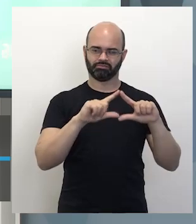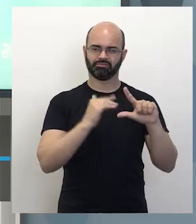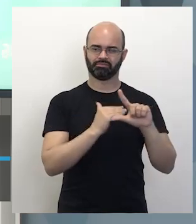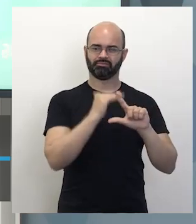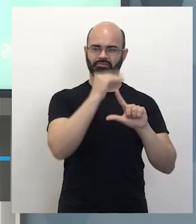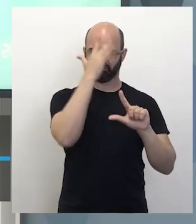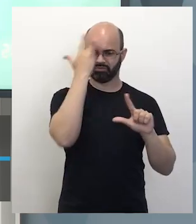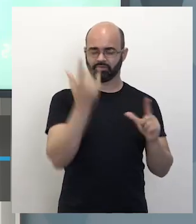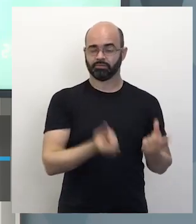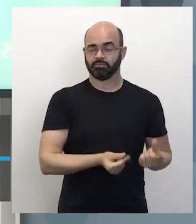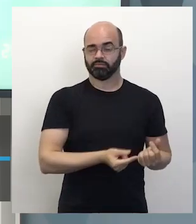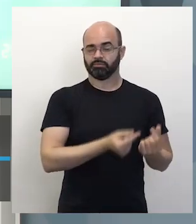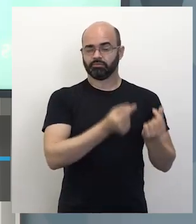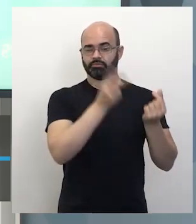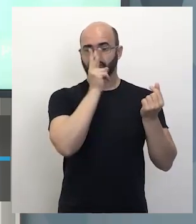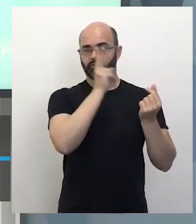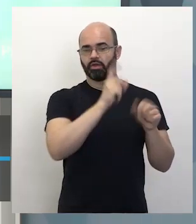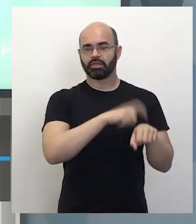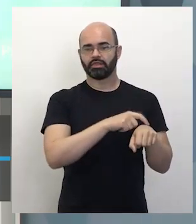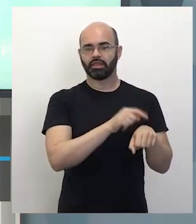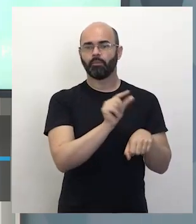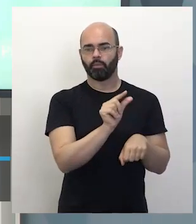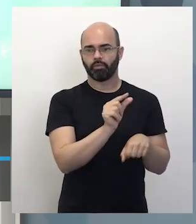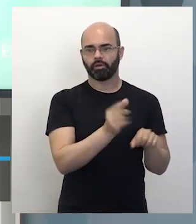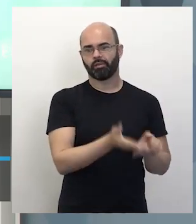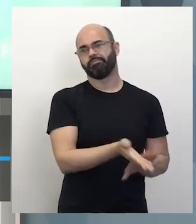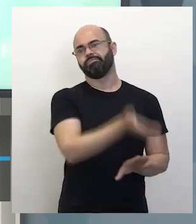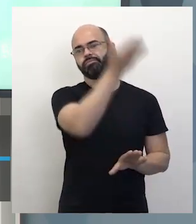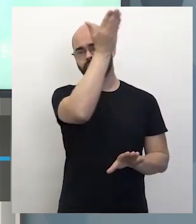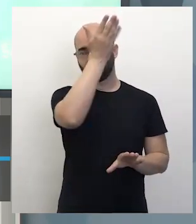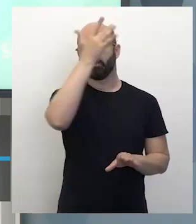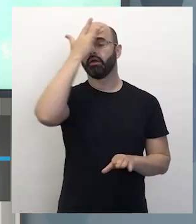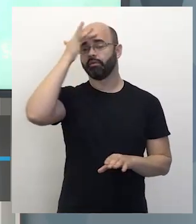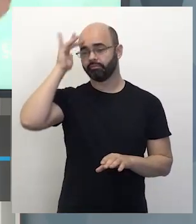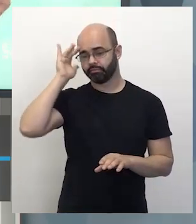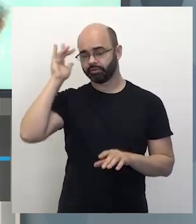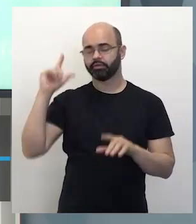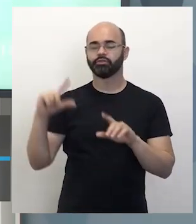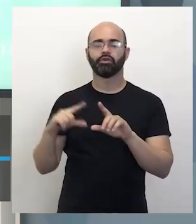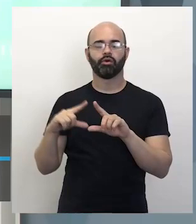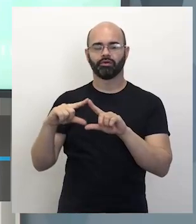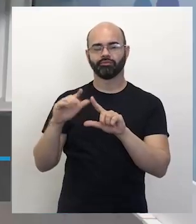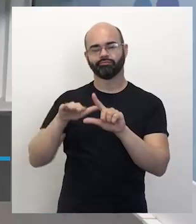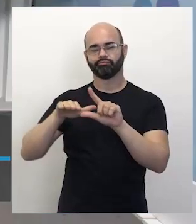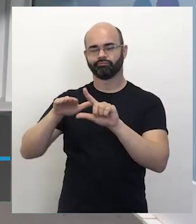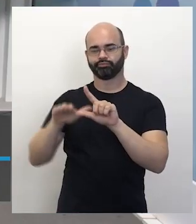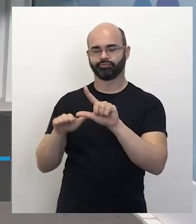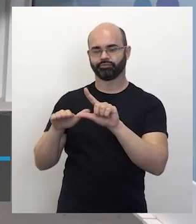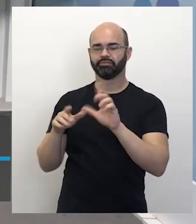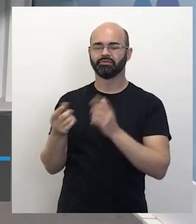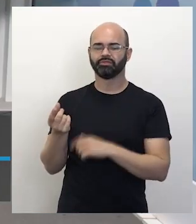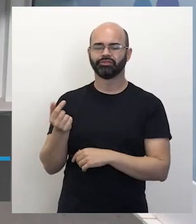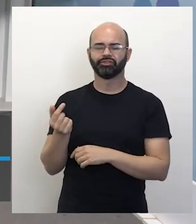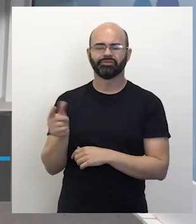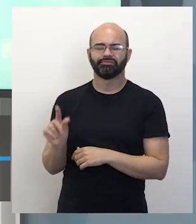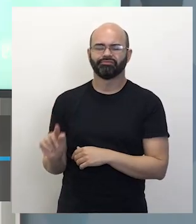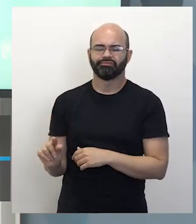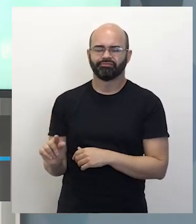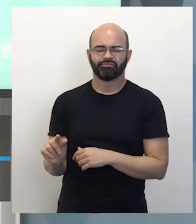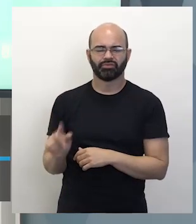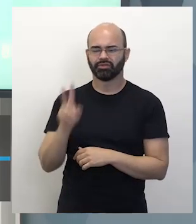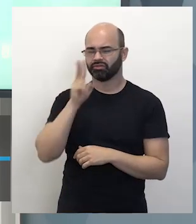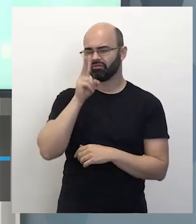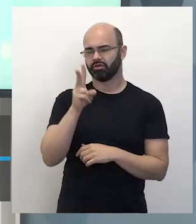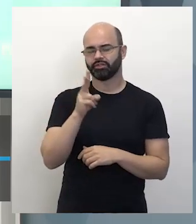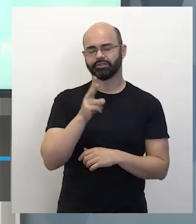acumular uma grande riqueza em pouco tempo e outras pessoas que conseguem acumular uma grande pobreza em muito tempo. Infelizmente. E